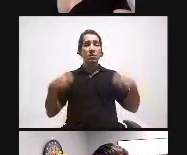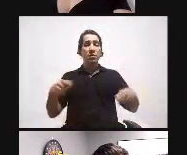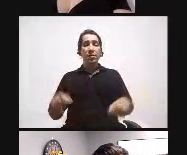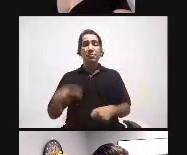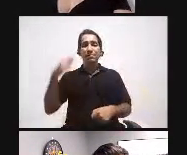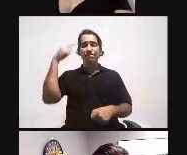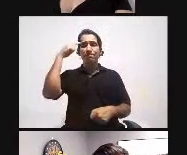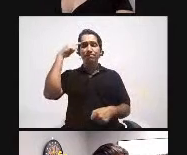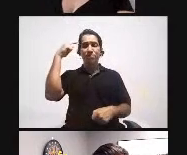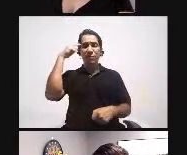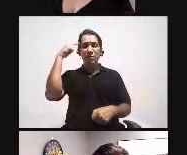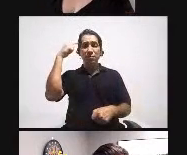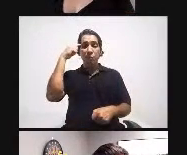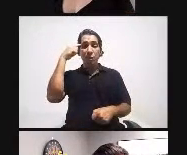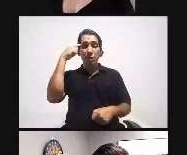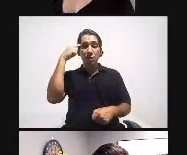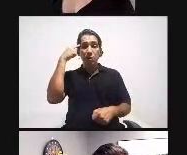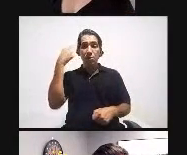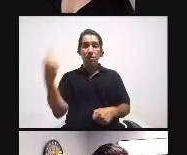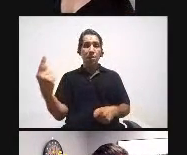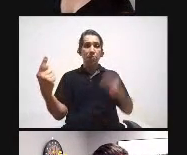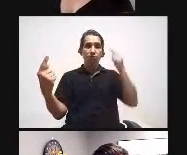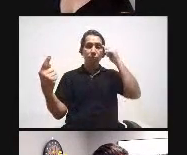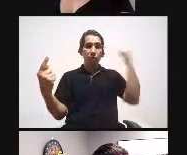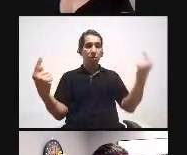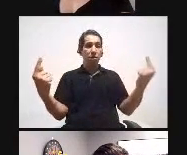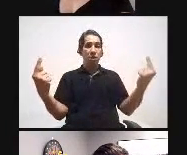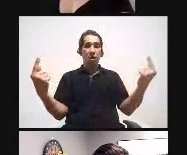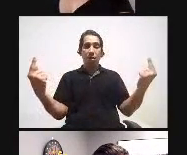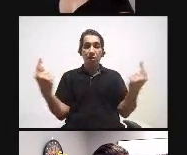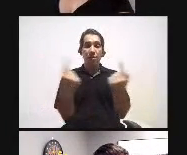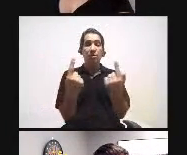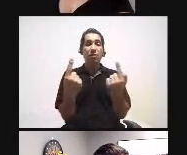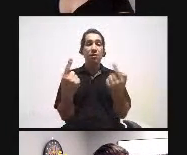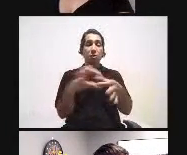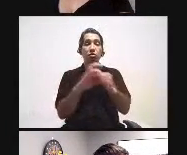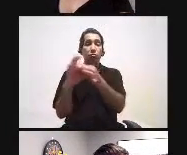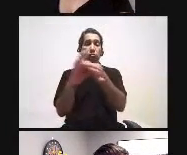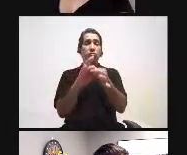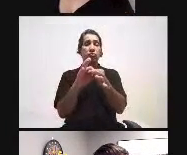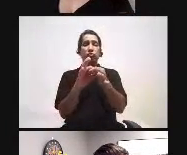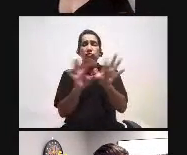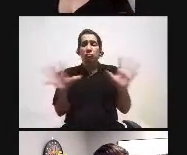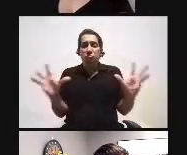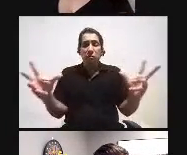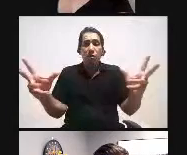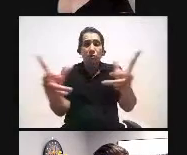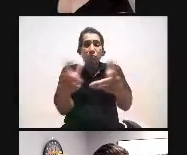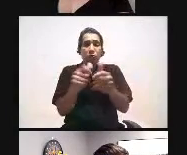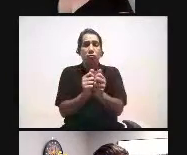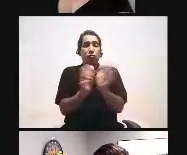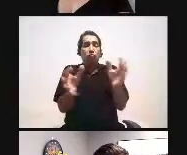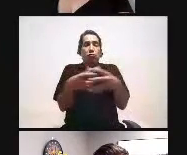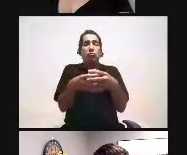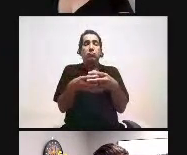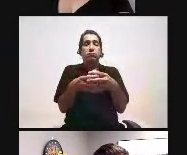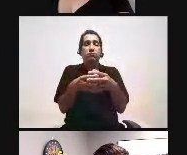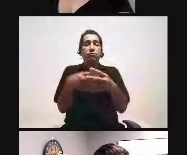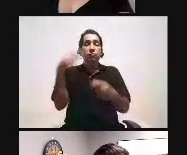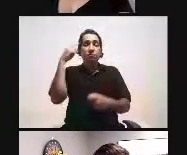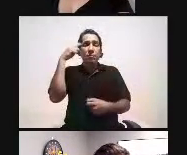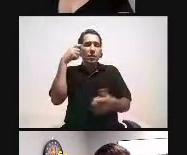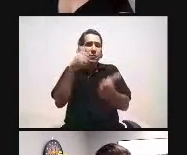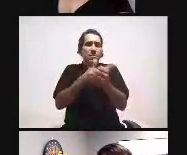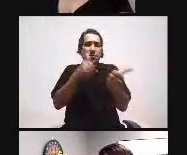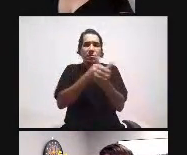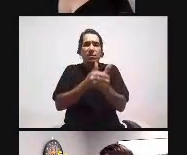times, porque é assim que as empresas já estão trabalhando. A WEG já trabalha dessa forma. Aliás, eu queria fazer